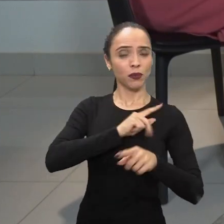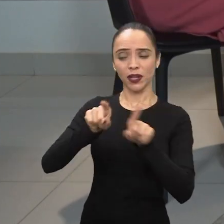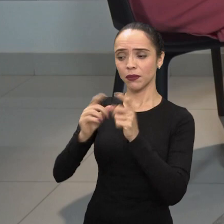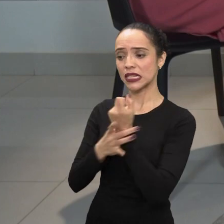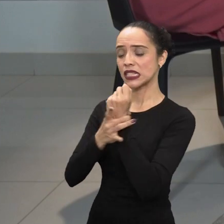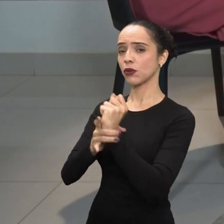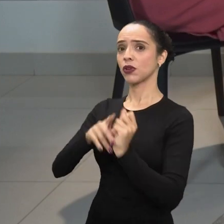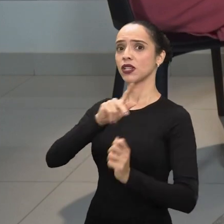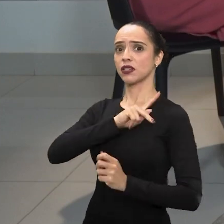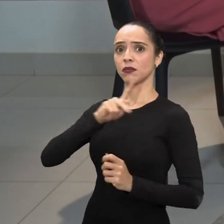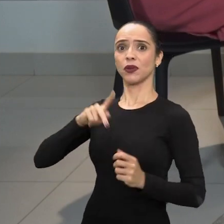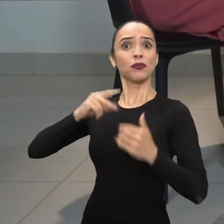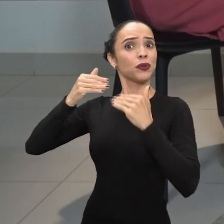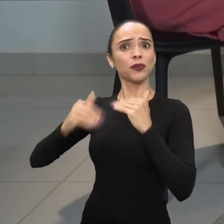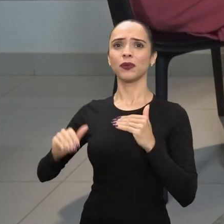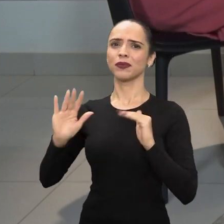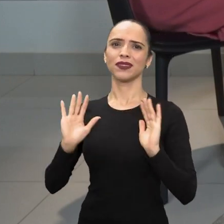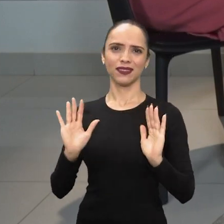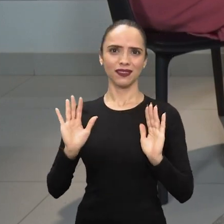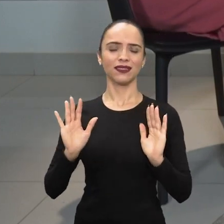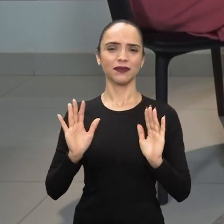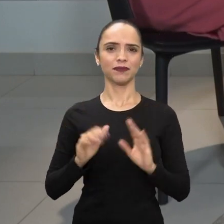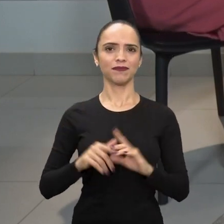enquanto política pública